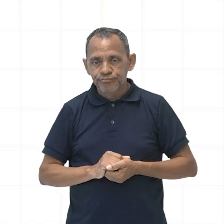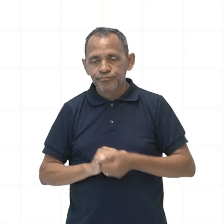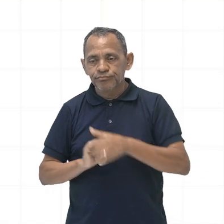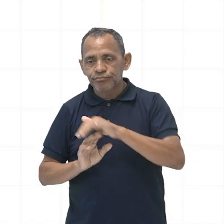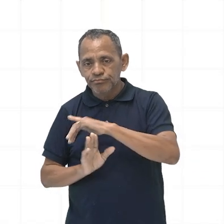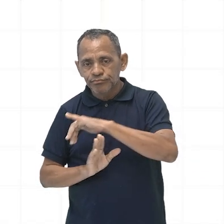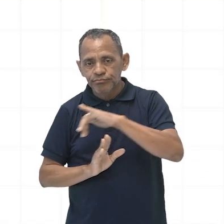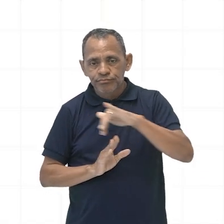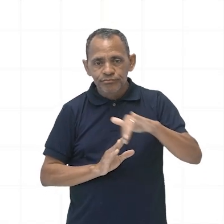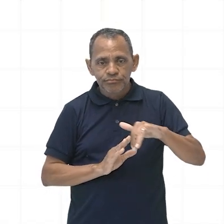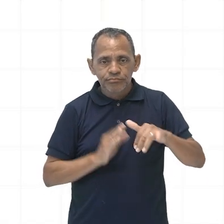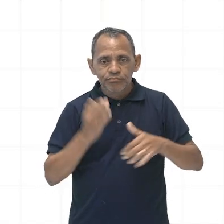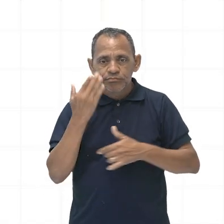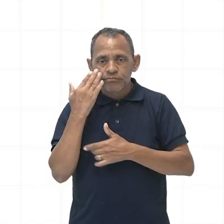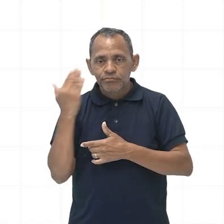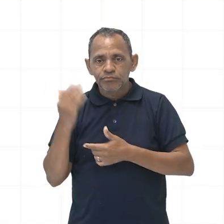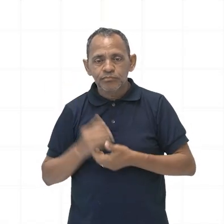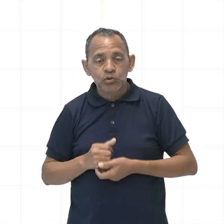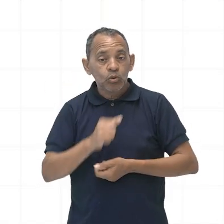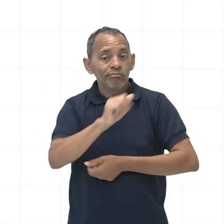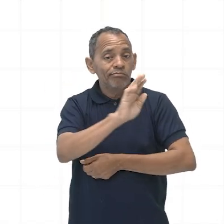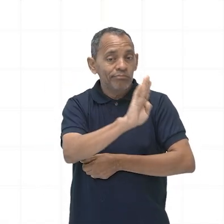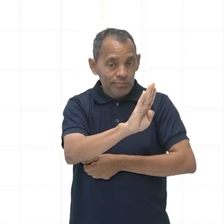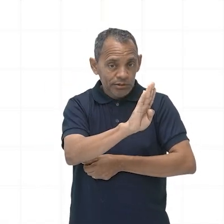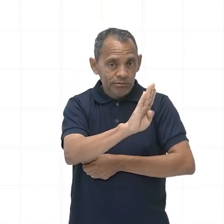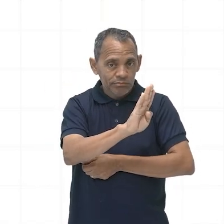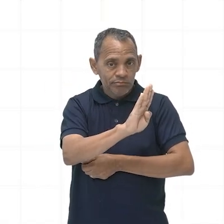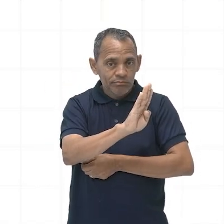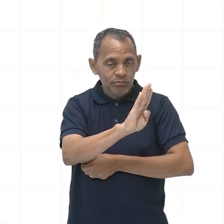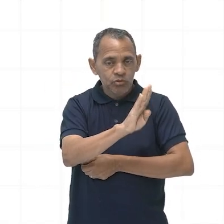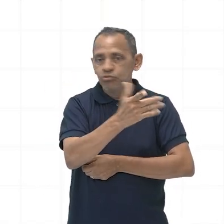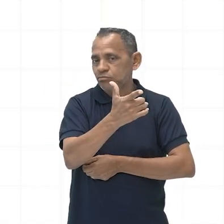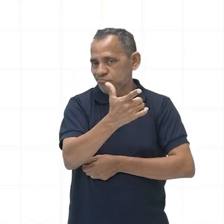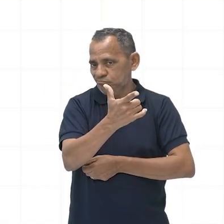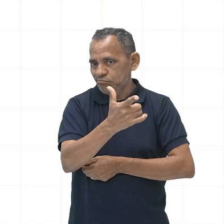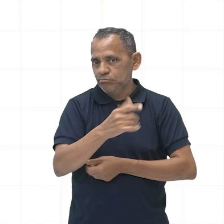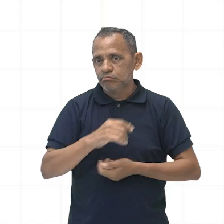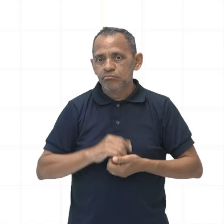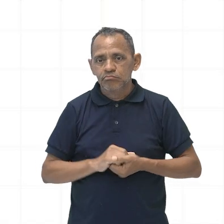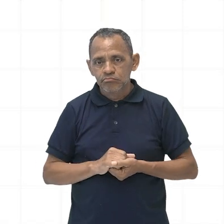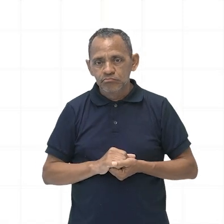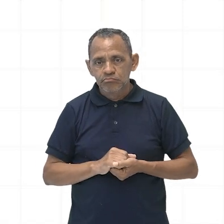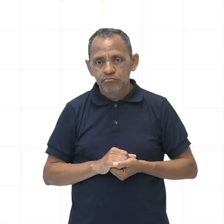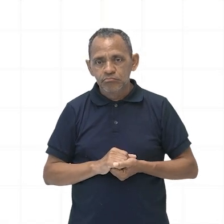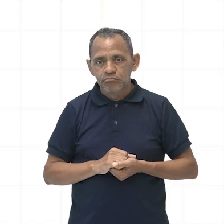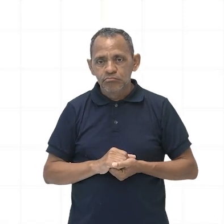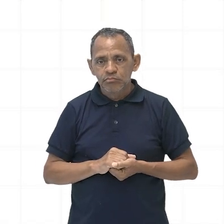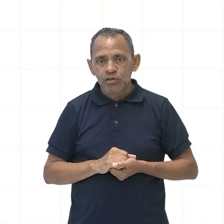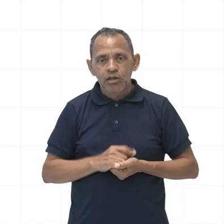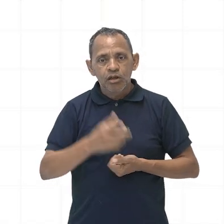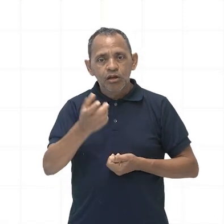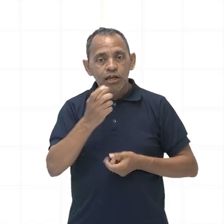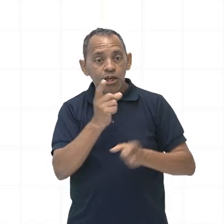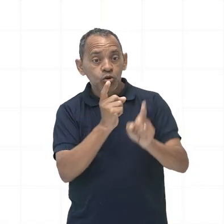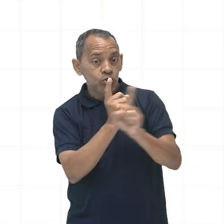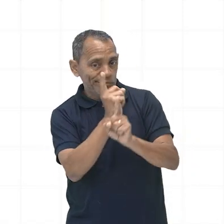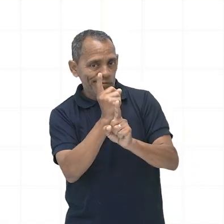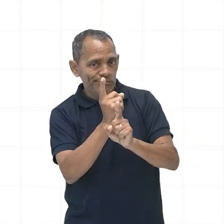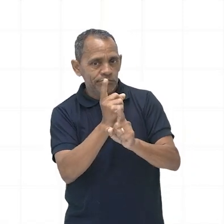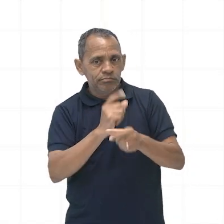valores. O B eu não tenho. B eu quero descobrir.